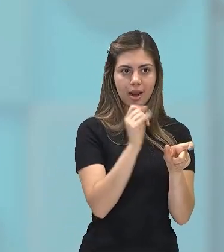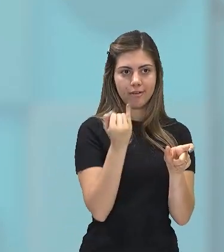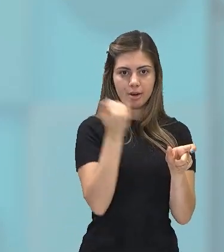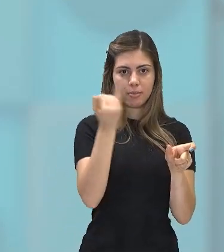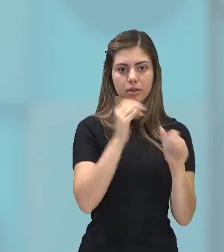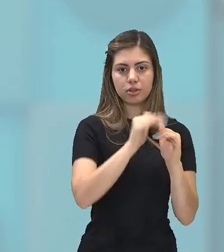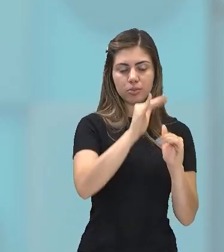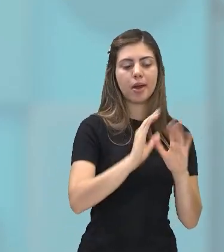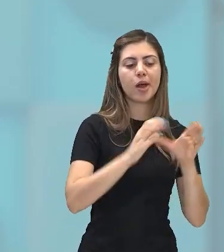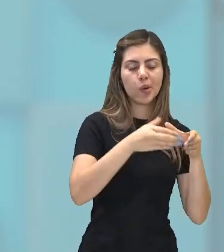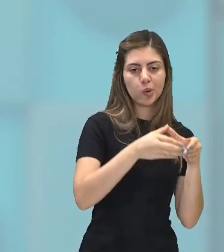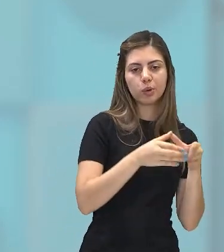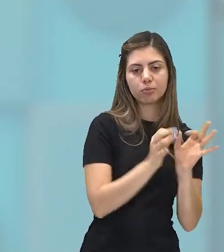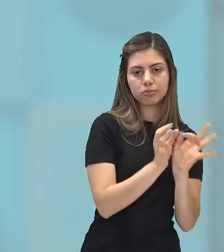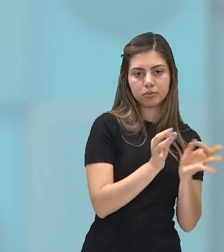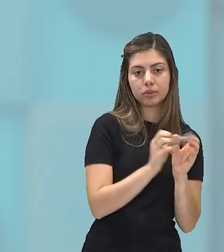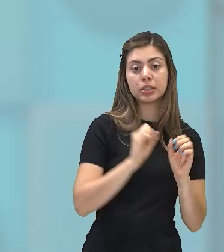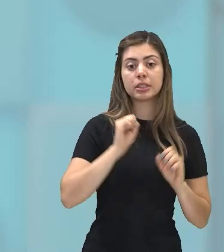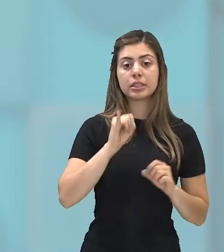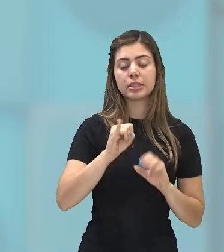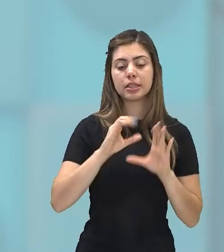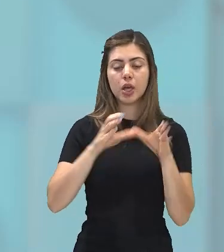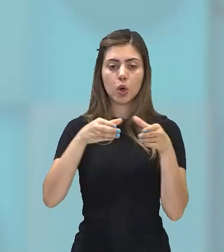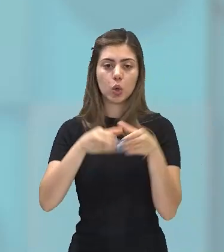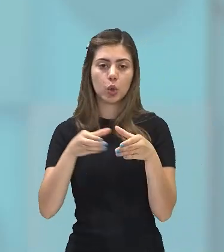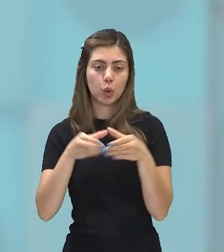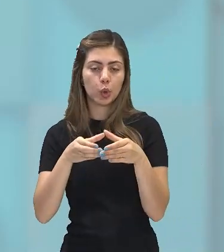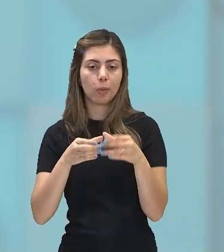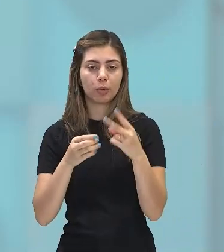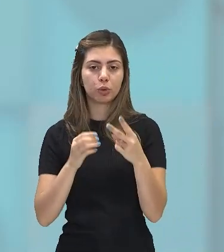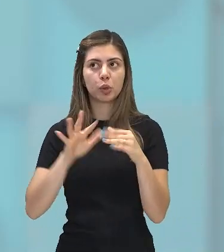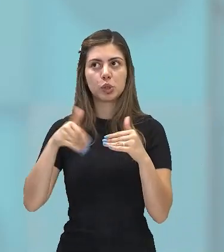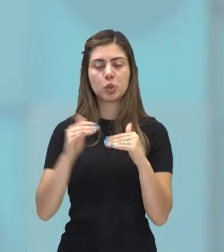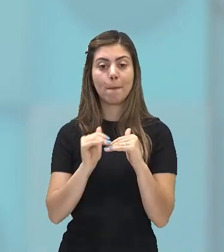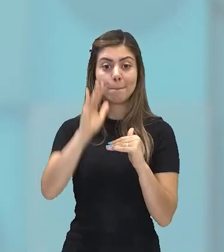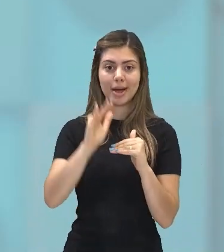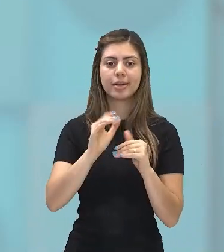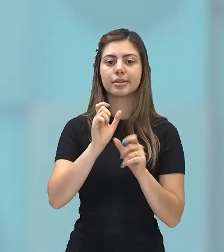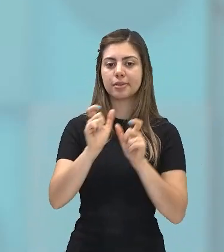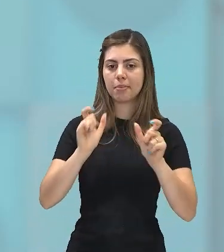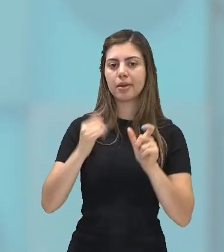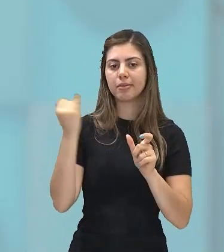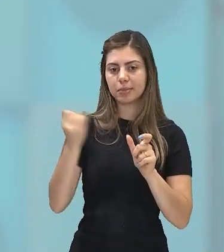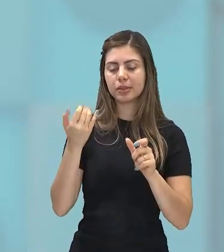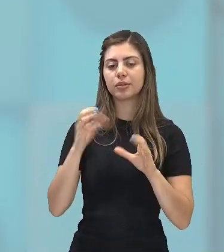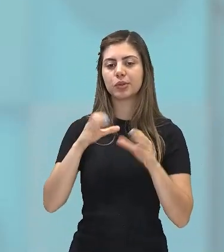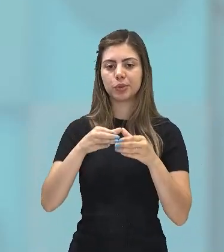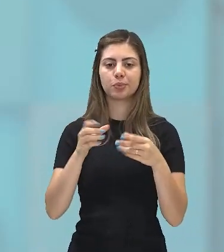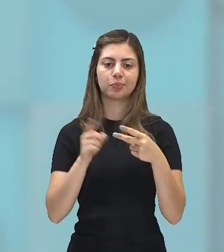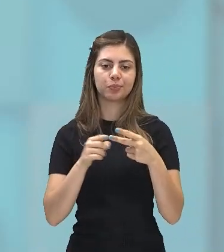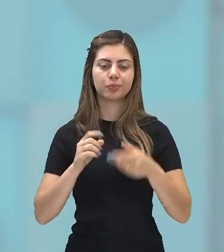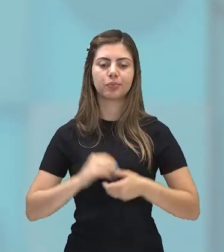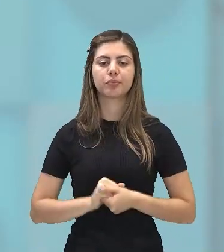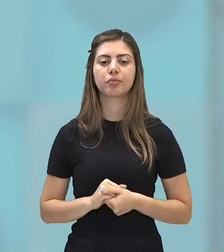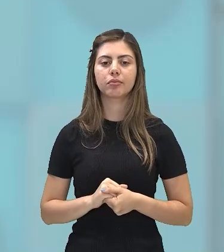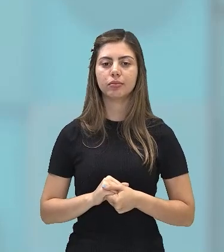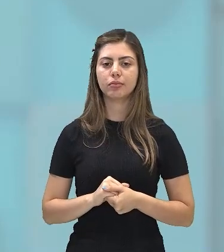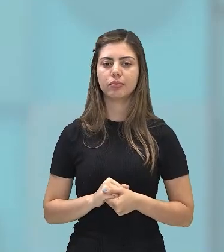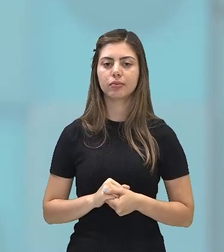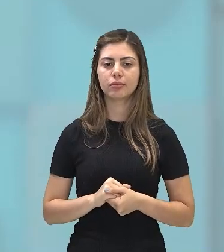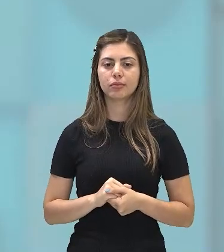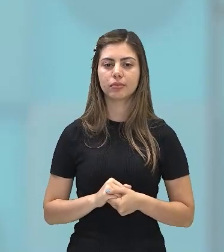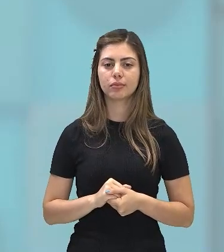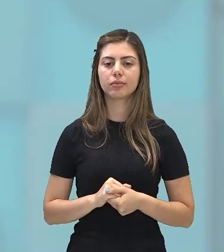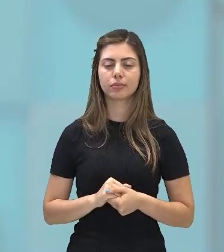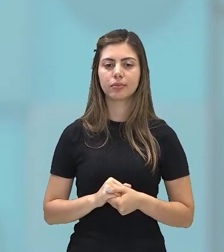ou mais que isso, será sempre sujeito composto. Tudo bem até aí? Vamos avançar então agora para o próximo